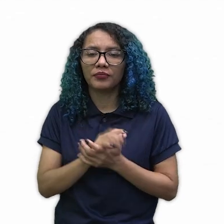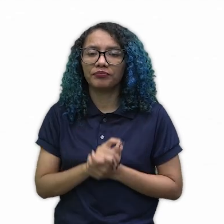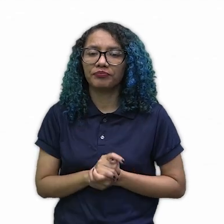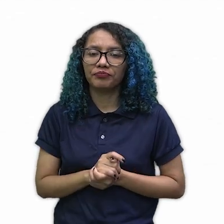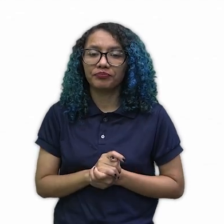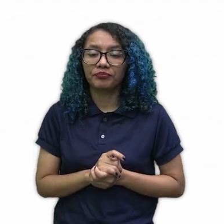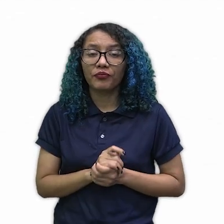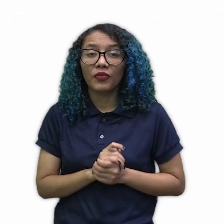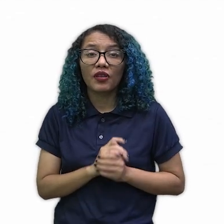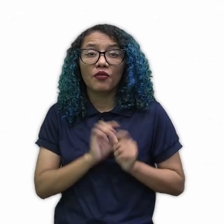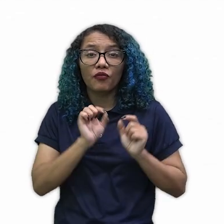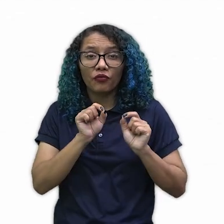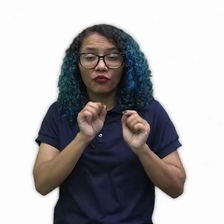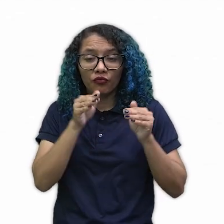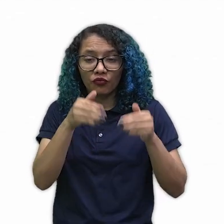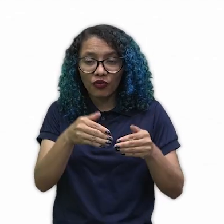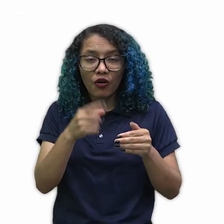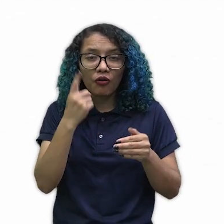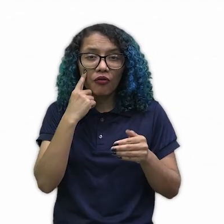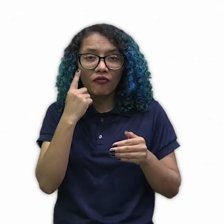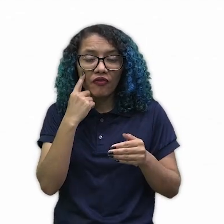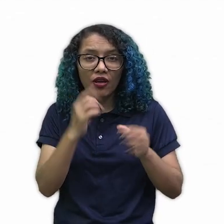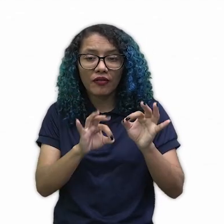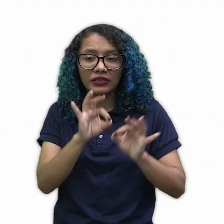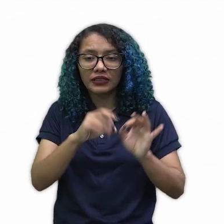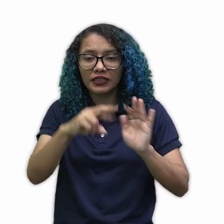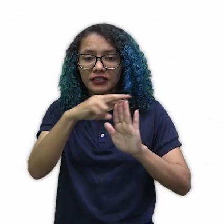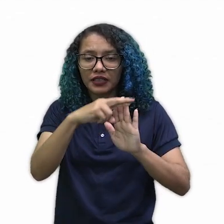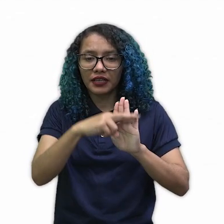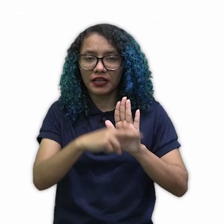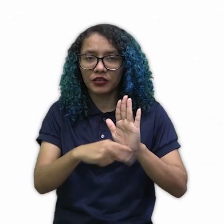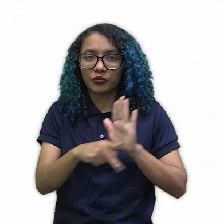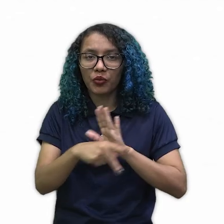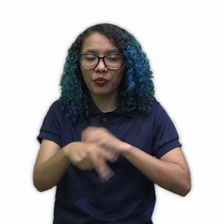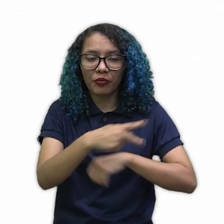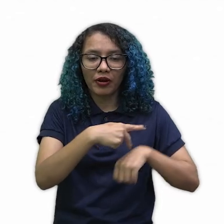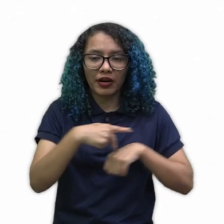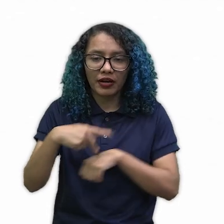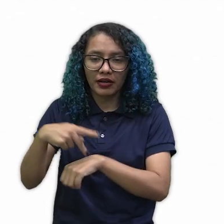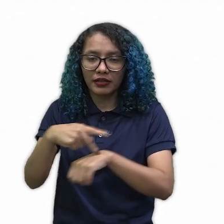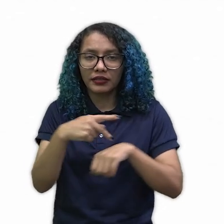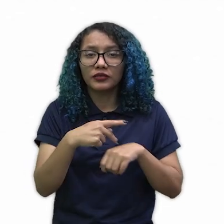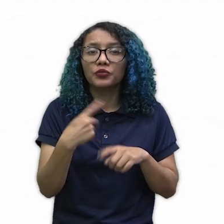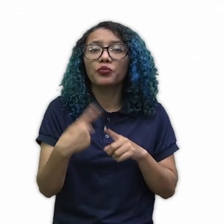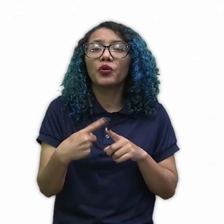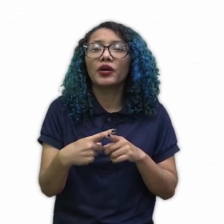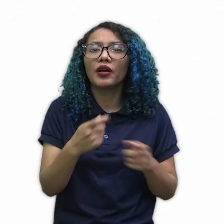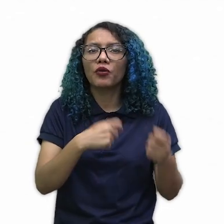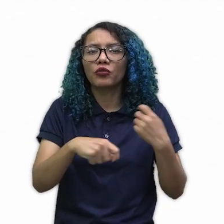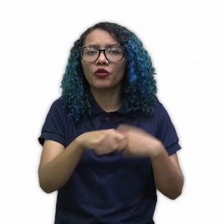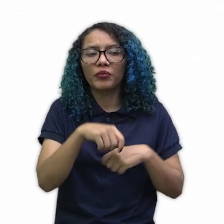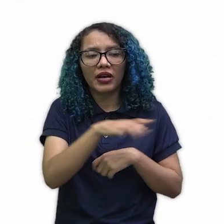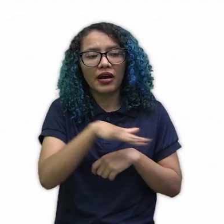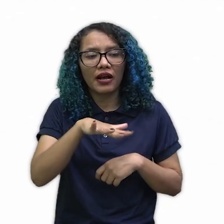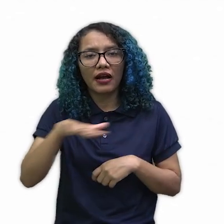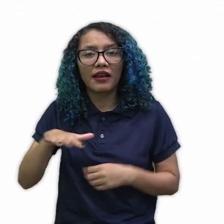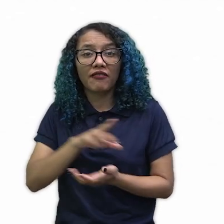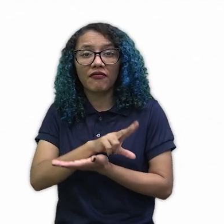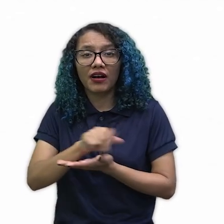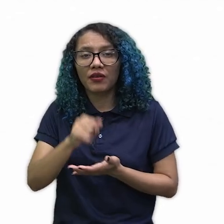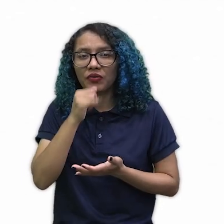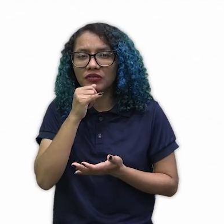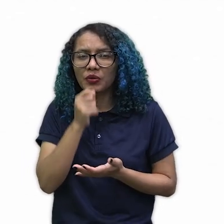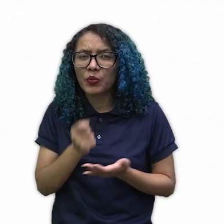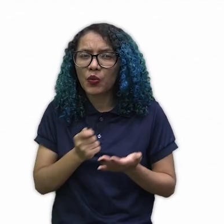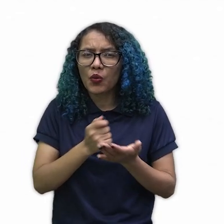de regras do comércio entre os países, porque está lidando ali com a economia de vários lugares, gente.